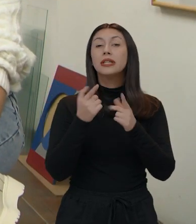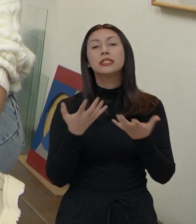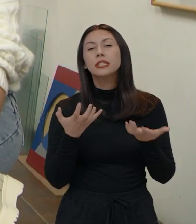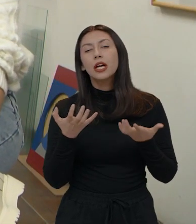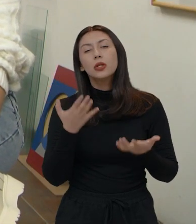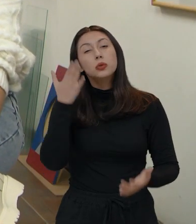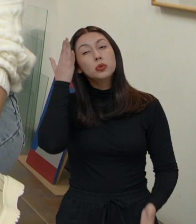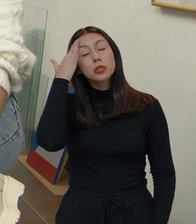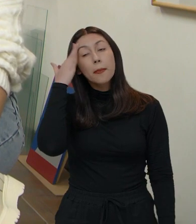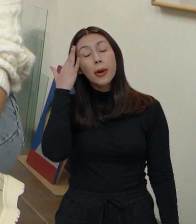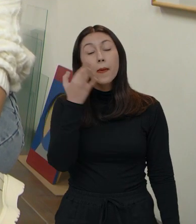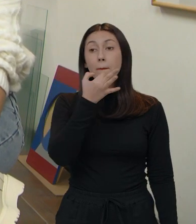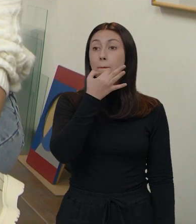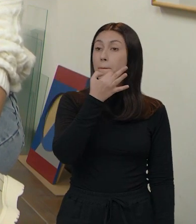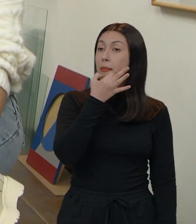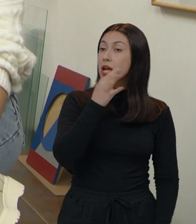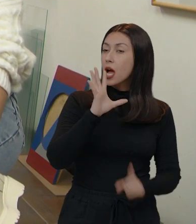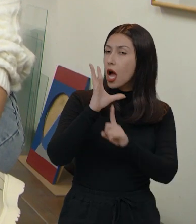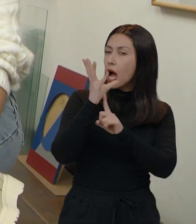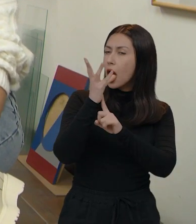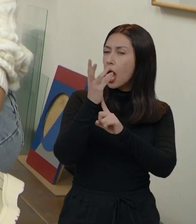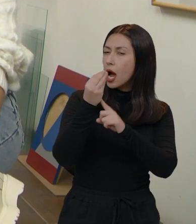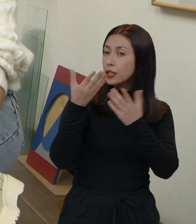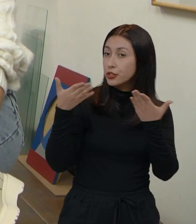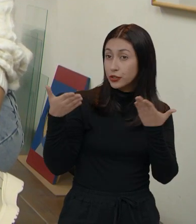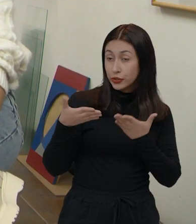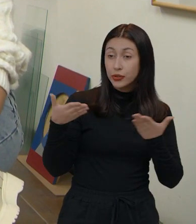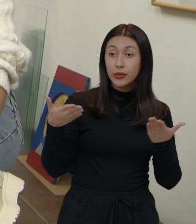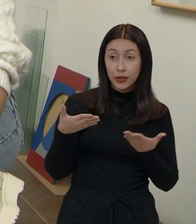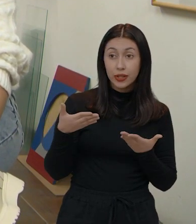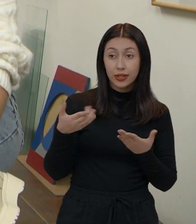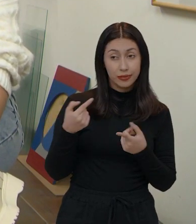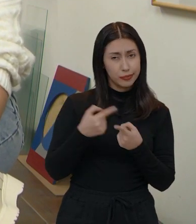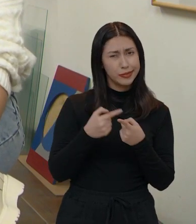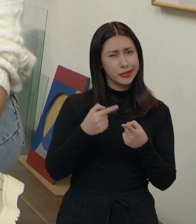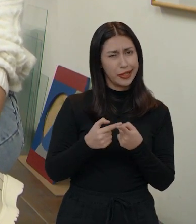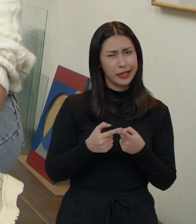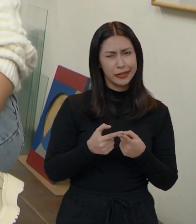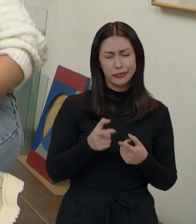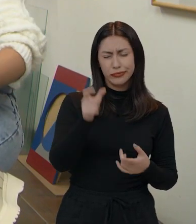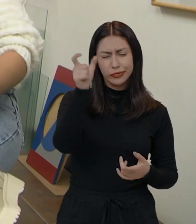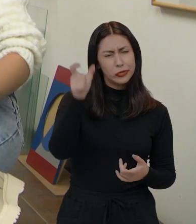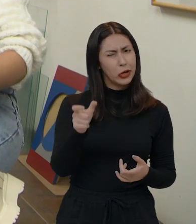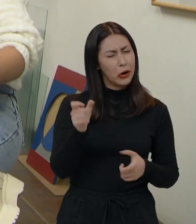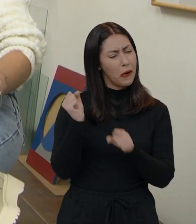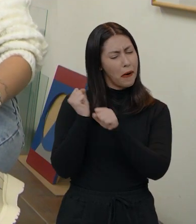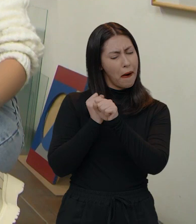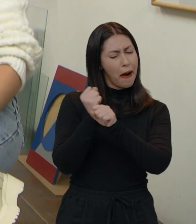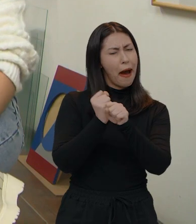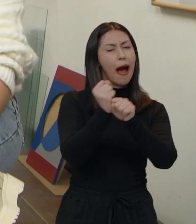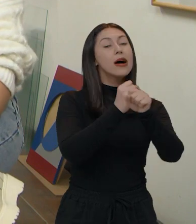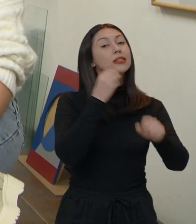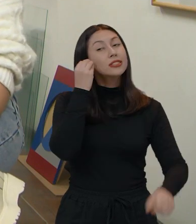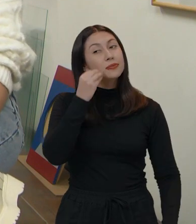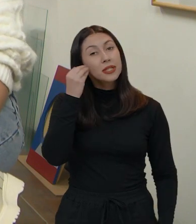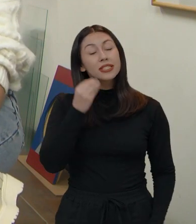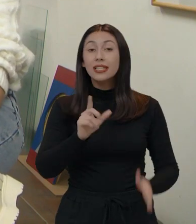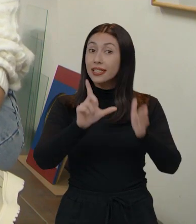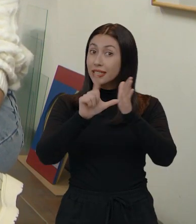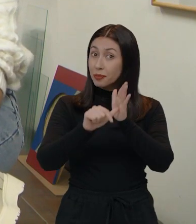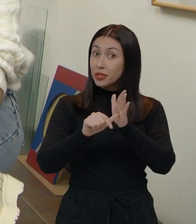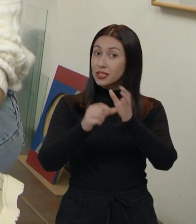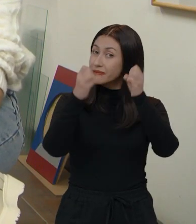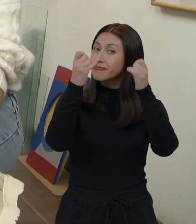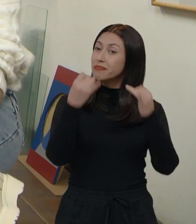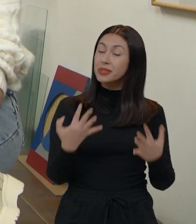quero saber a opinião do Regis, certo, sobre a arte que está sendo produzida agora, porque ele é um cara com muitos anos de experiência, ele vai poder falar.